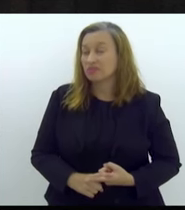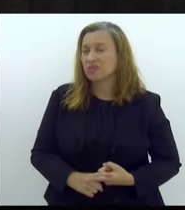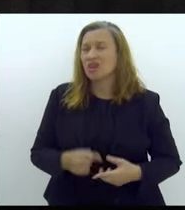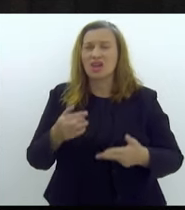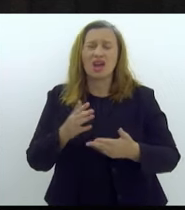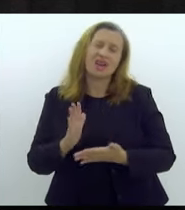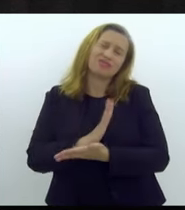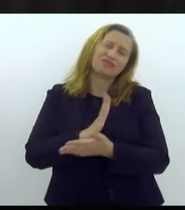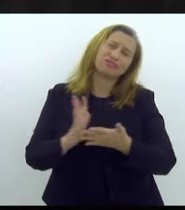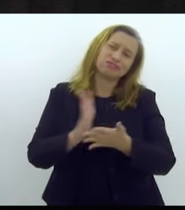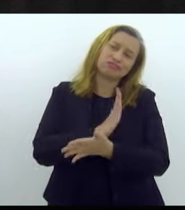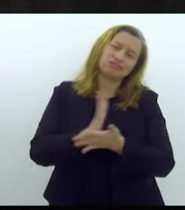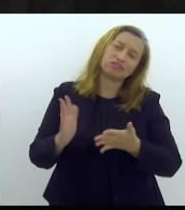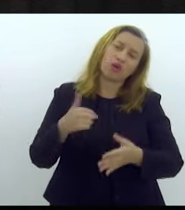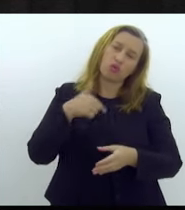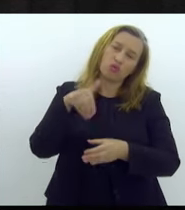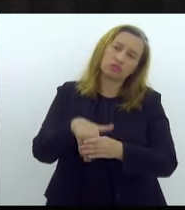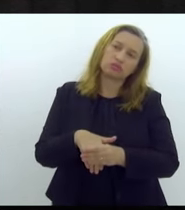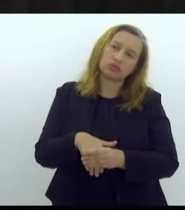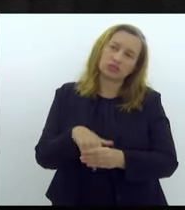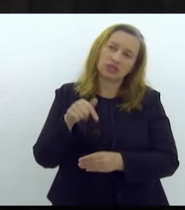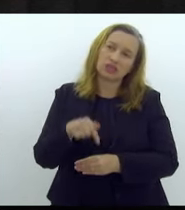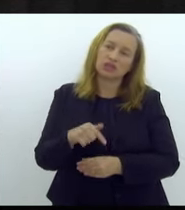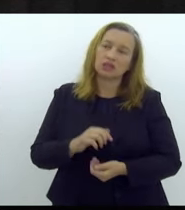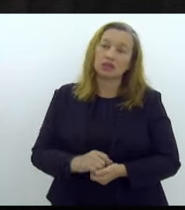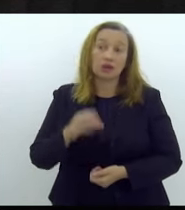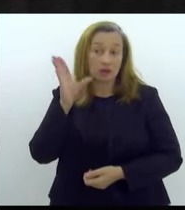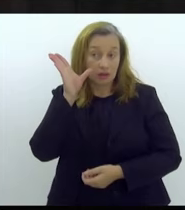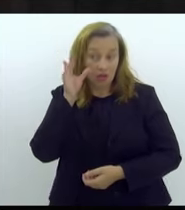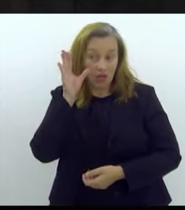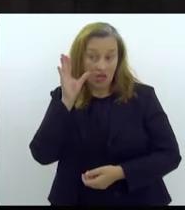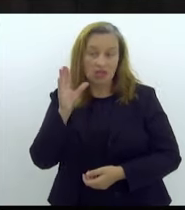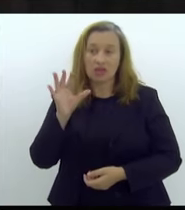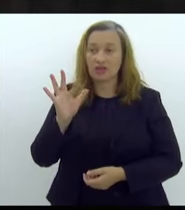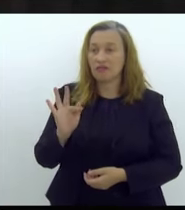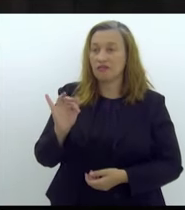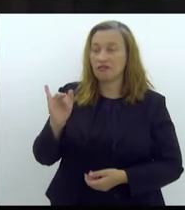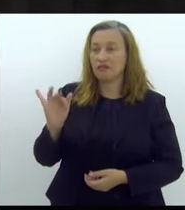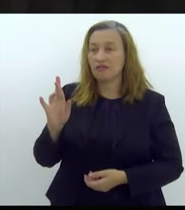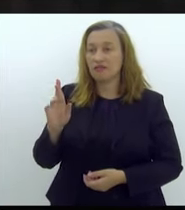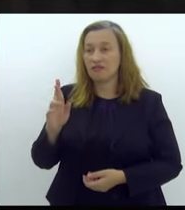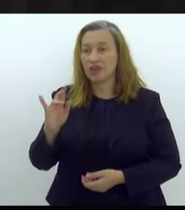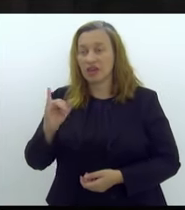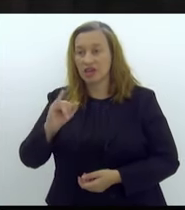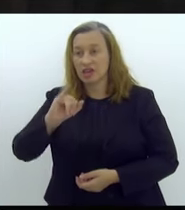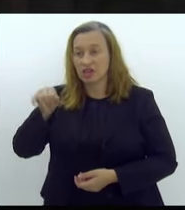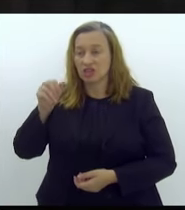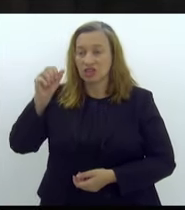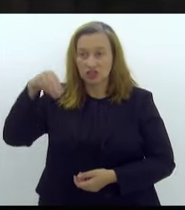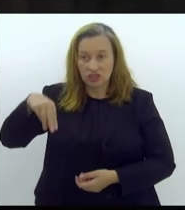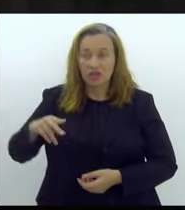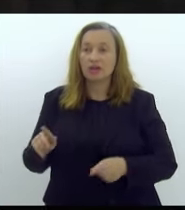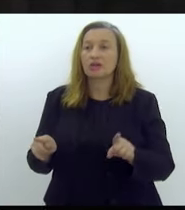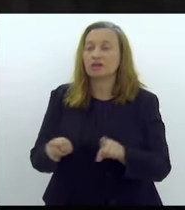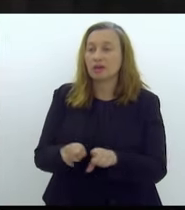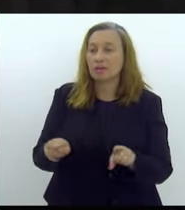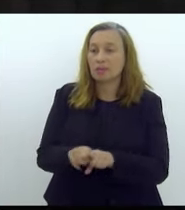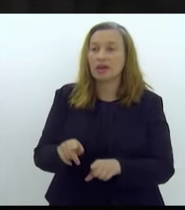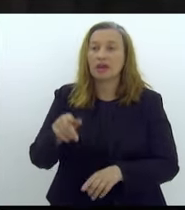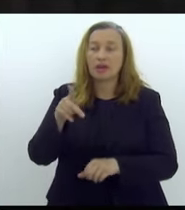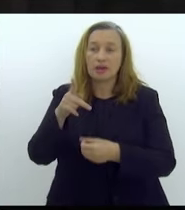muitas vezes eu voto aqui contra interesse de Firjan, contra interesse de Petrobras,